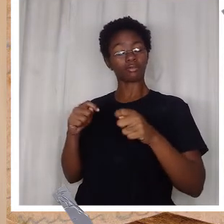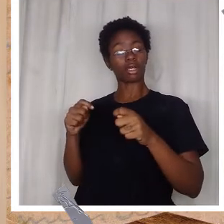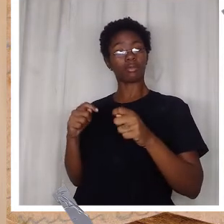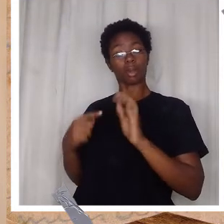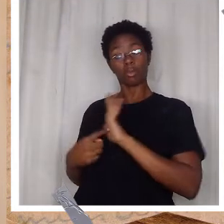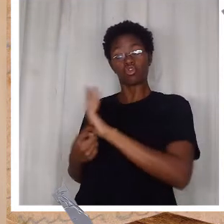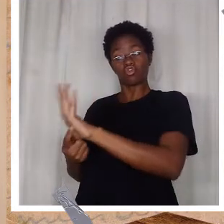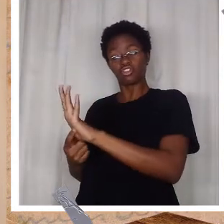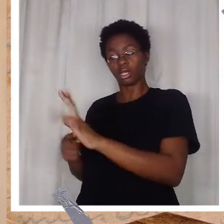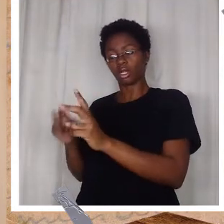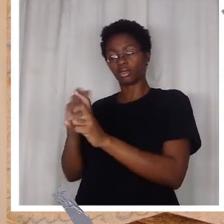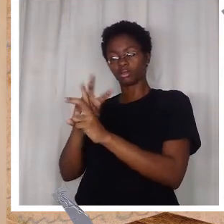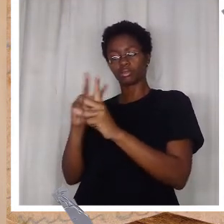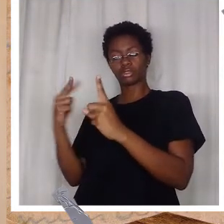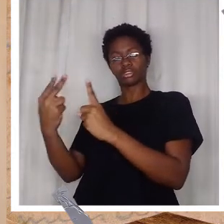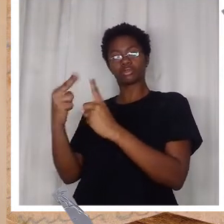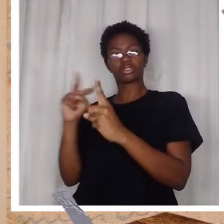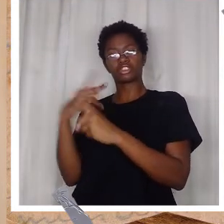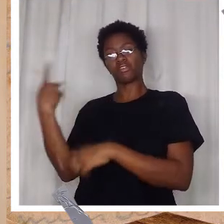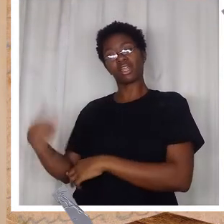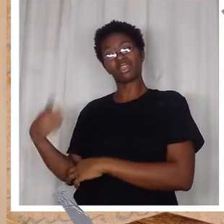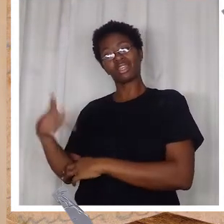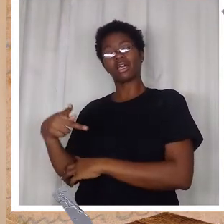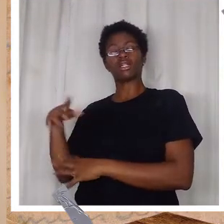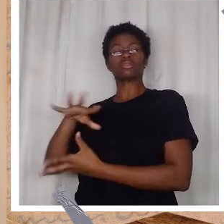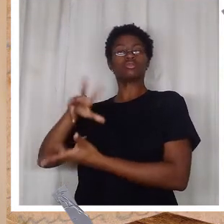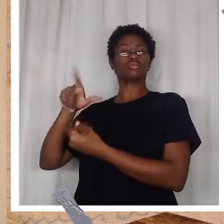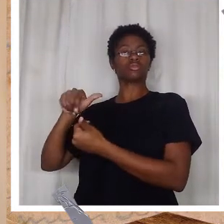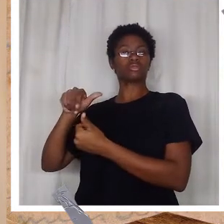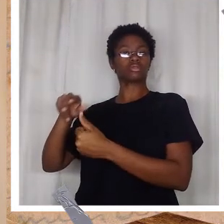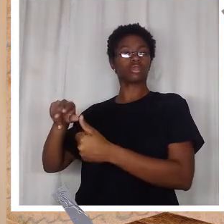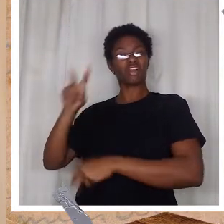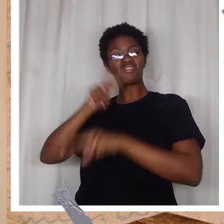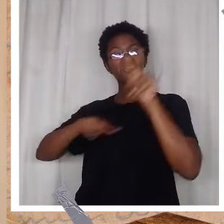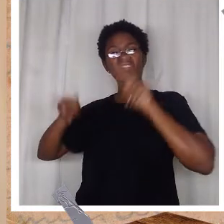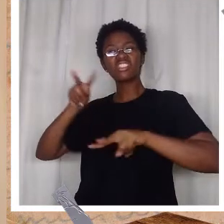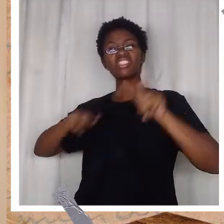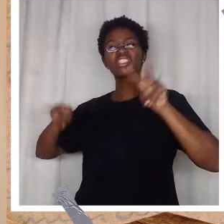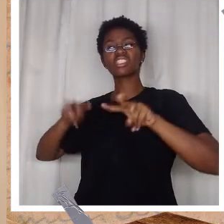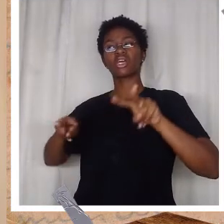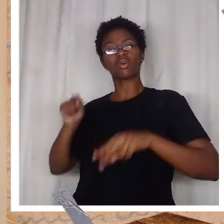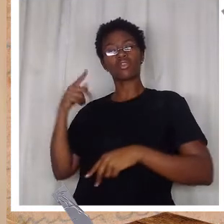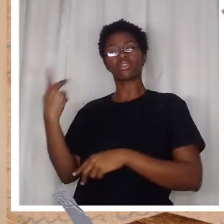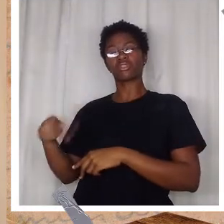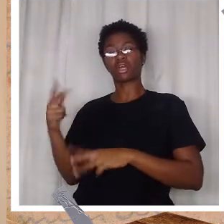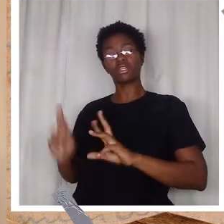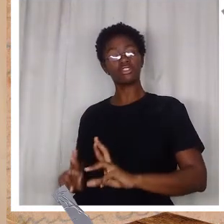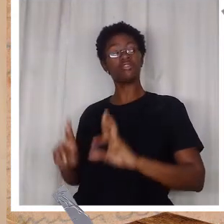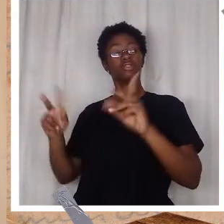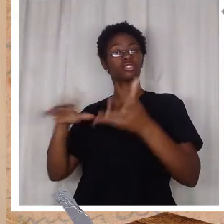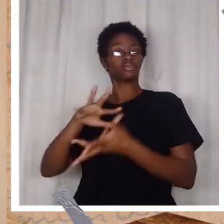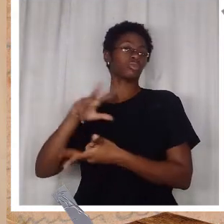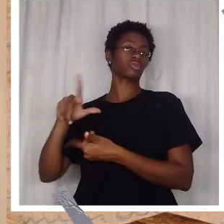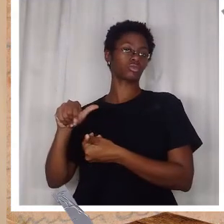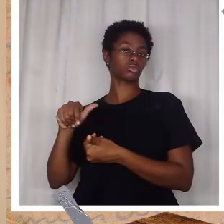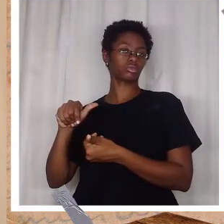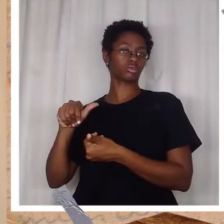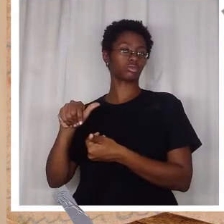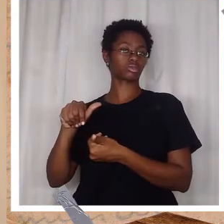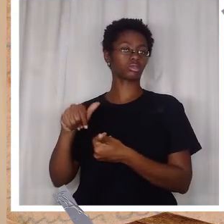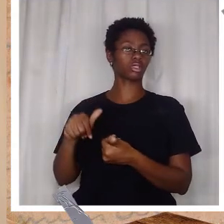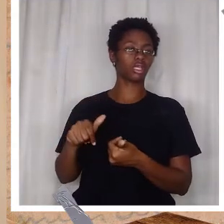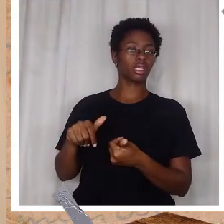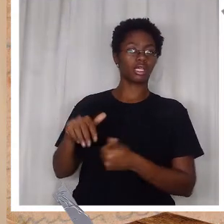Que muitas pessoas têm pontos de vista idiosincráticos, que não estão